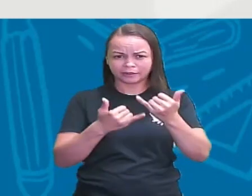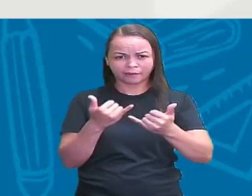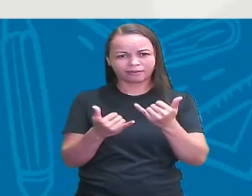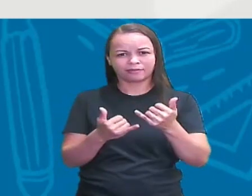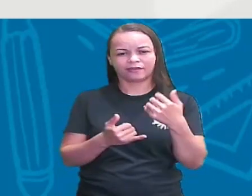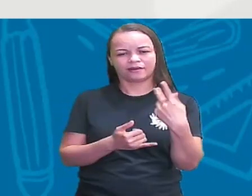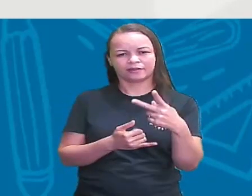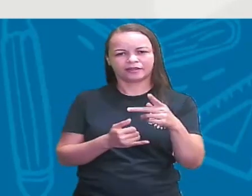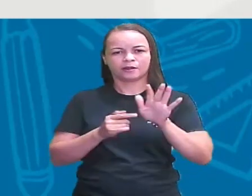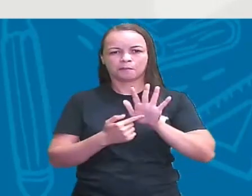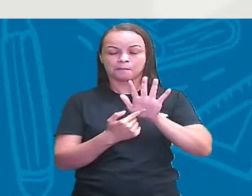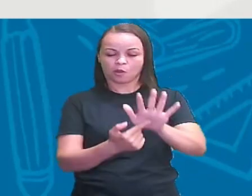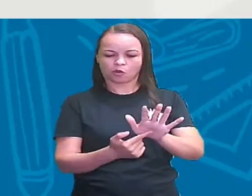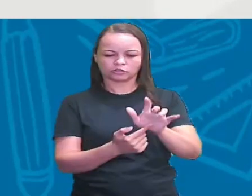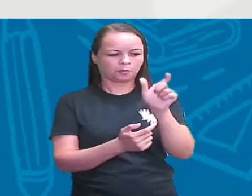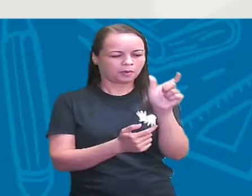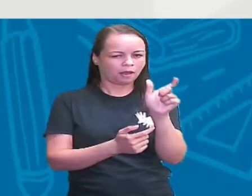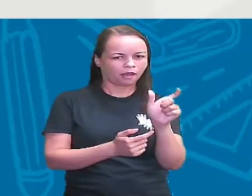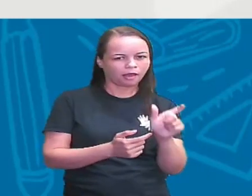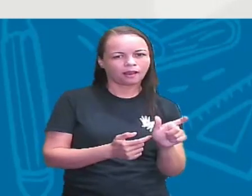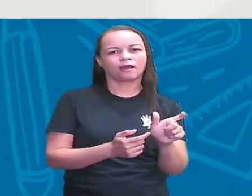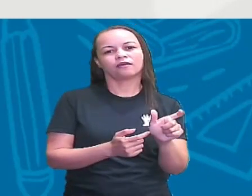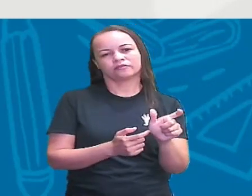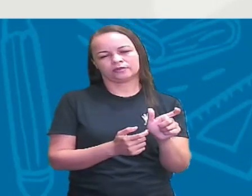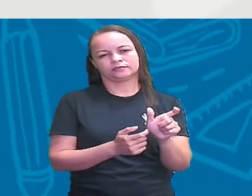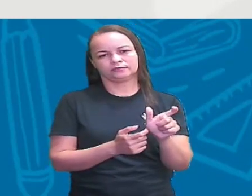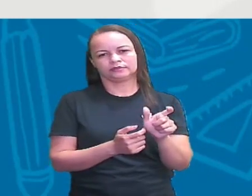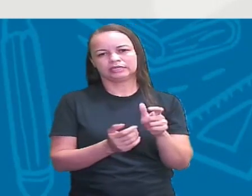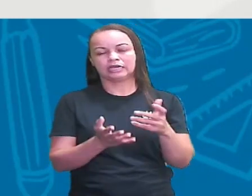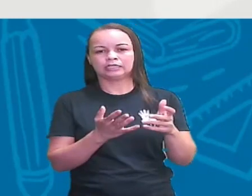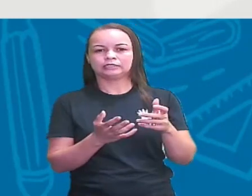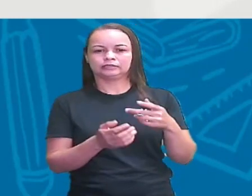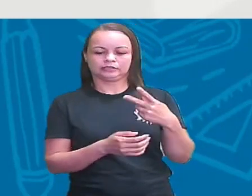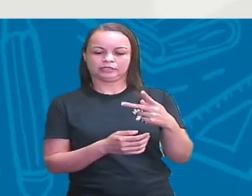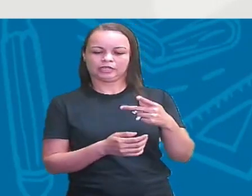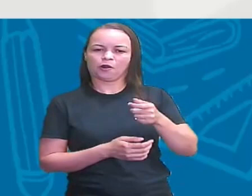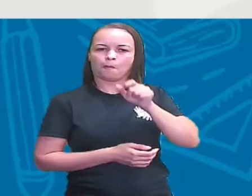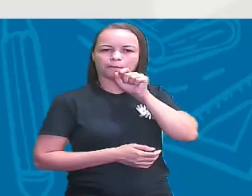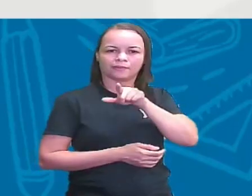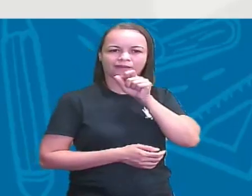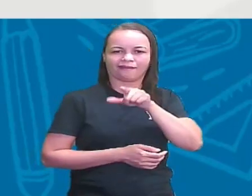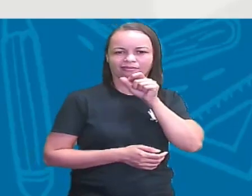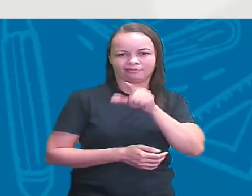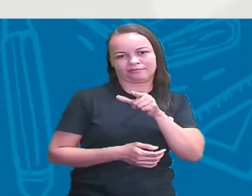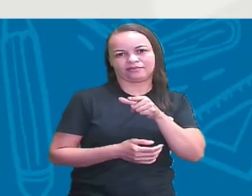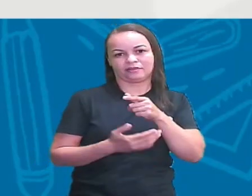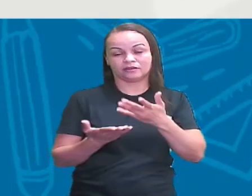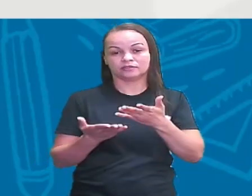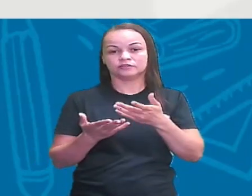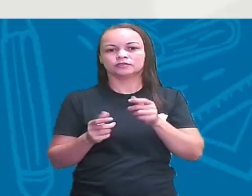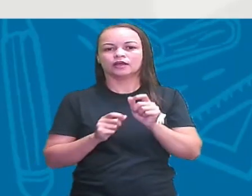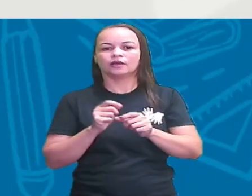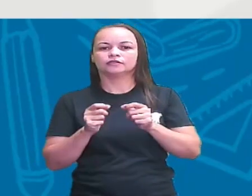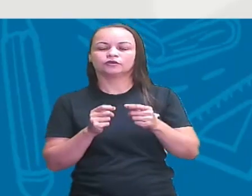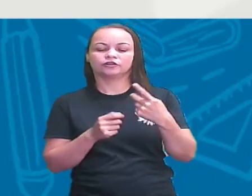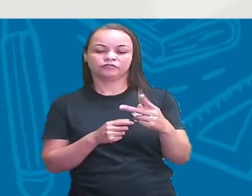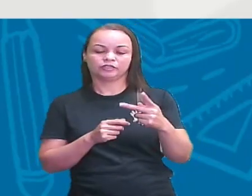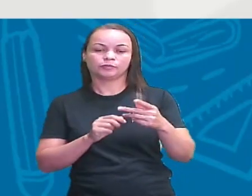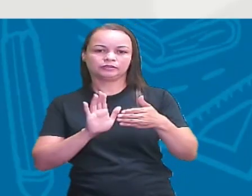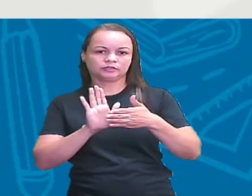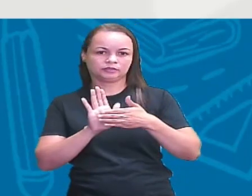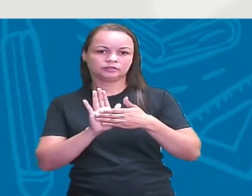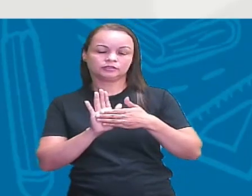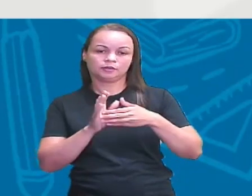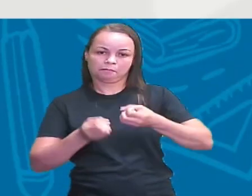faz aí, não é? Com essa que o Oswald de Andrade, que era um piadista, né? Ele fez a partir desse poema,